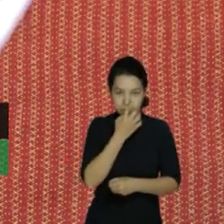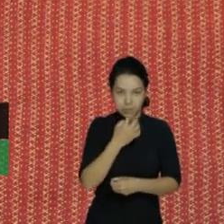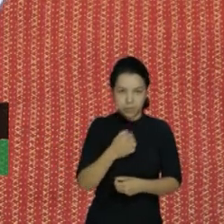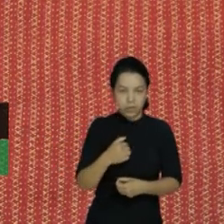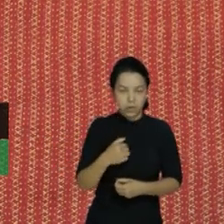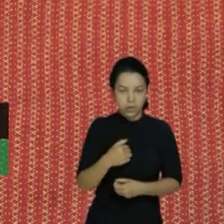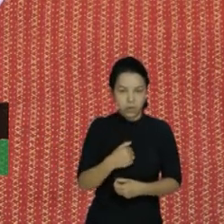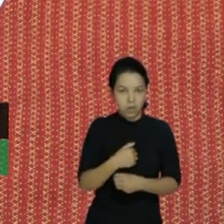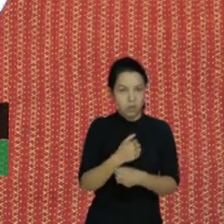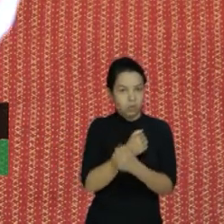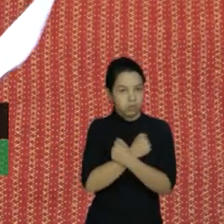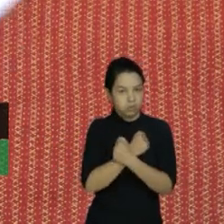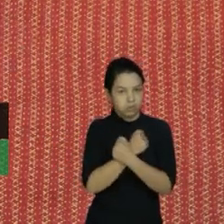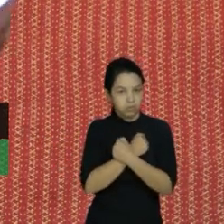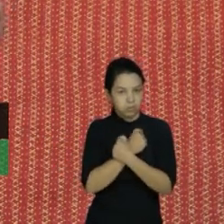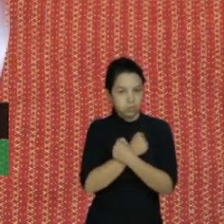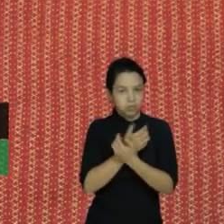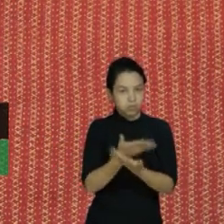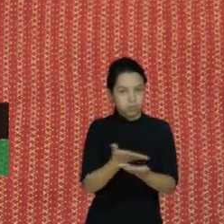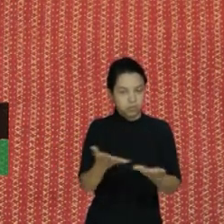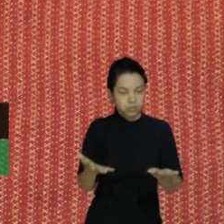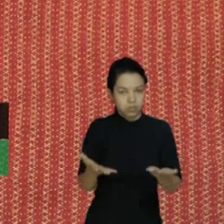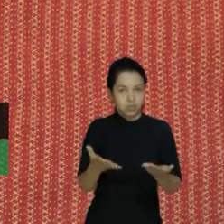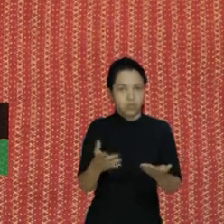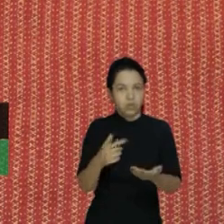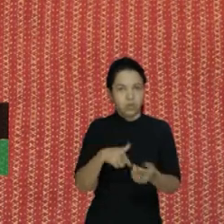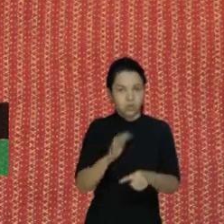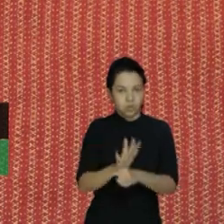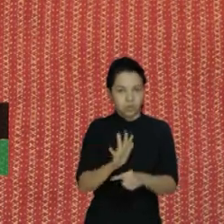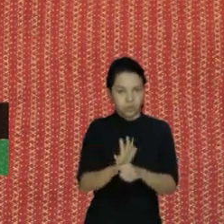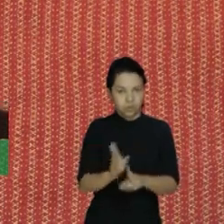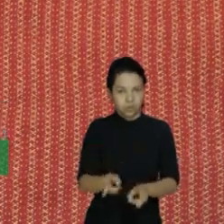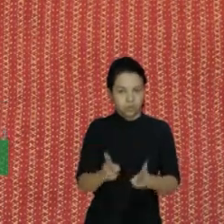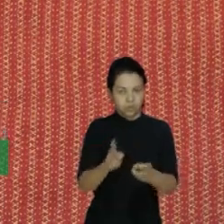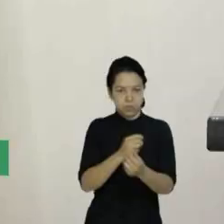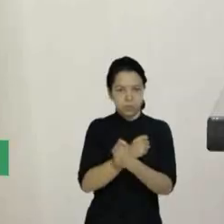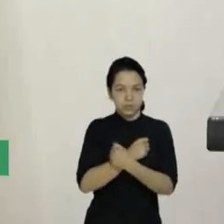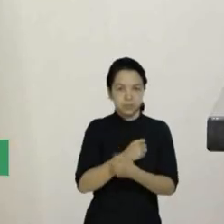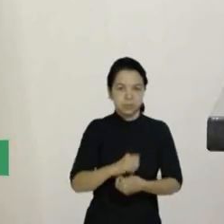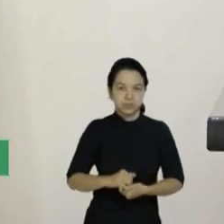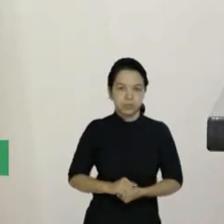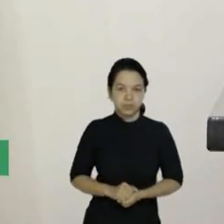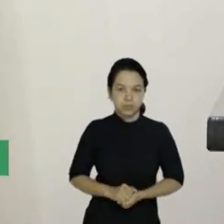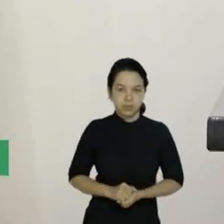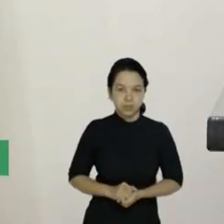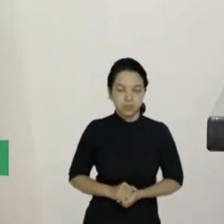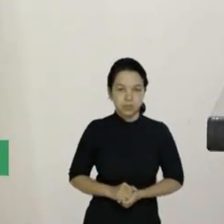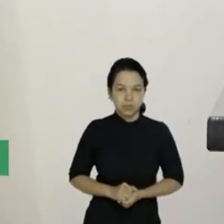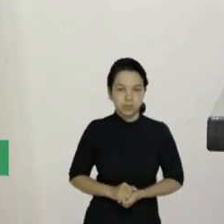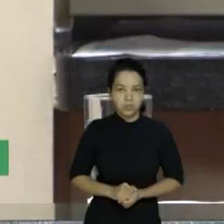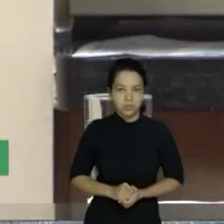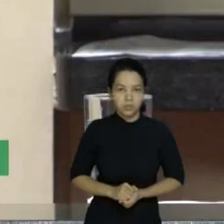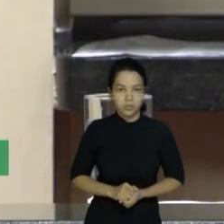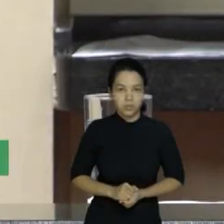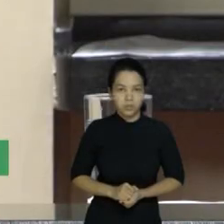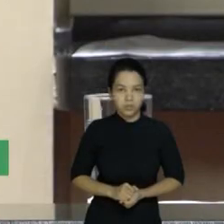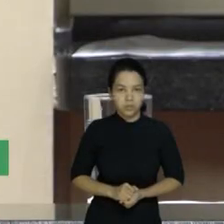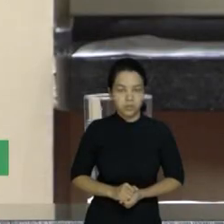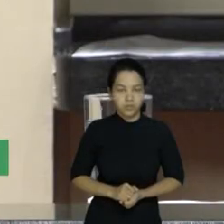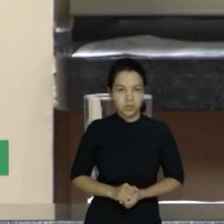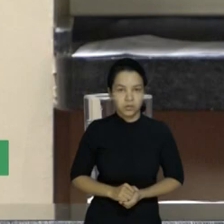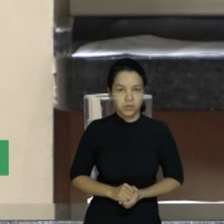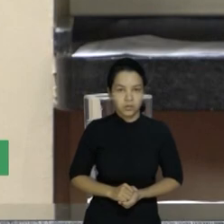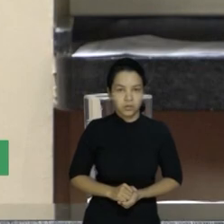nosso fraternal abraço e conte sempre conosco. Muito obrigado. Muito obrigado. Ainda de